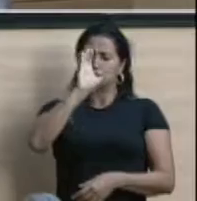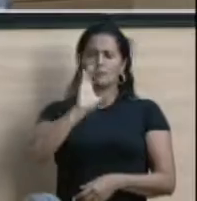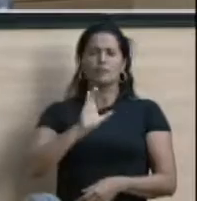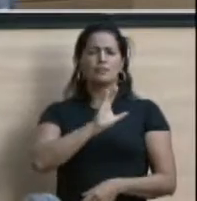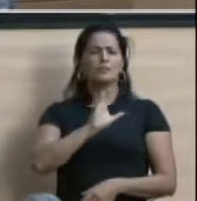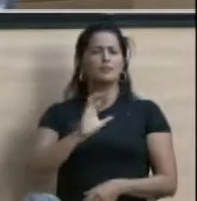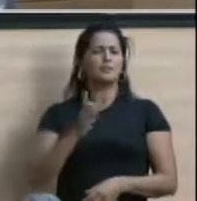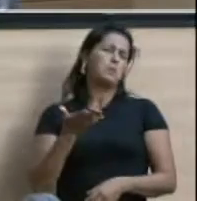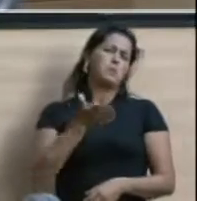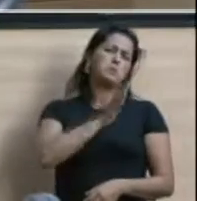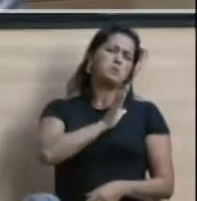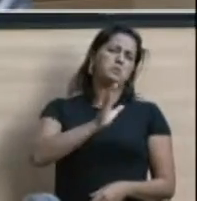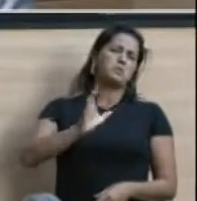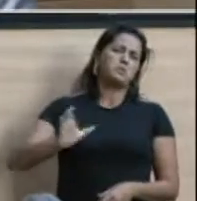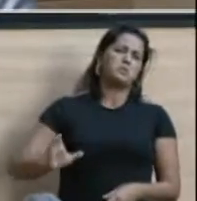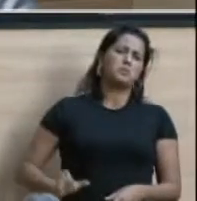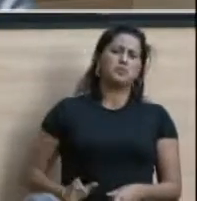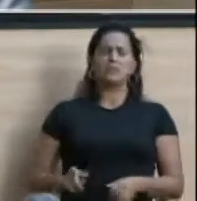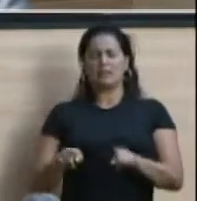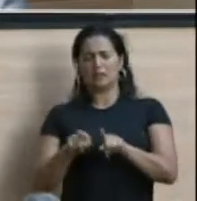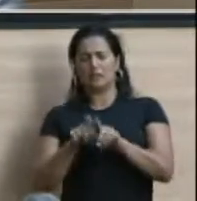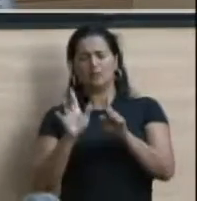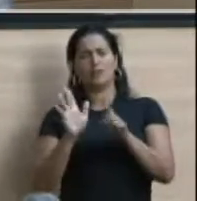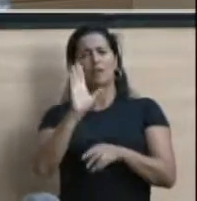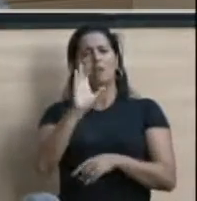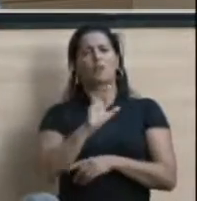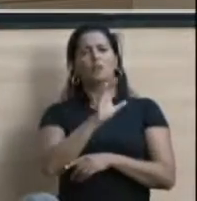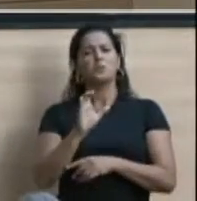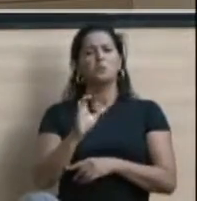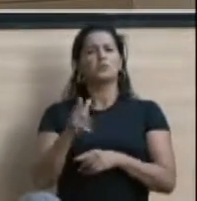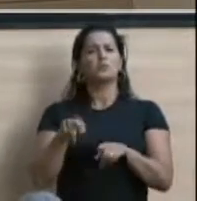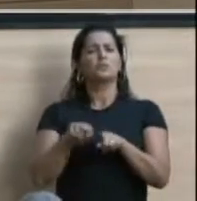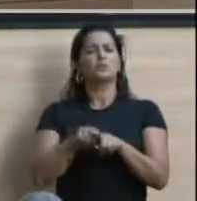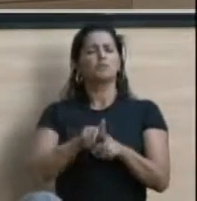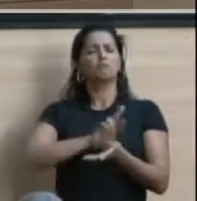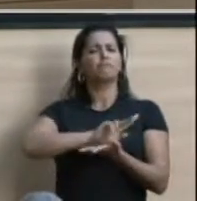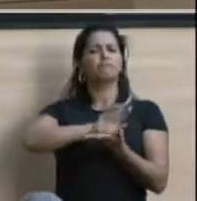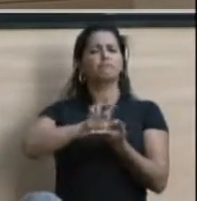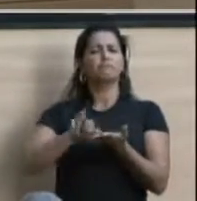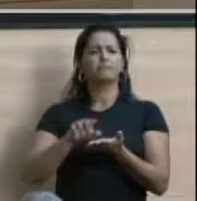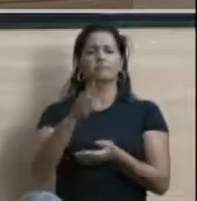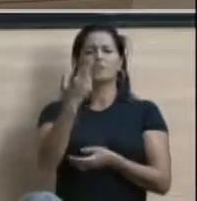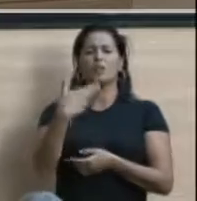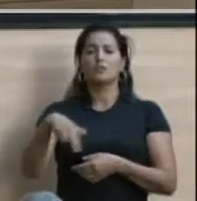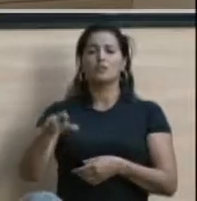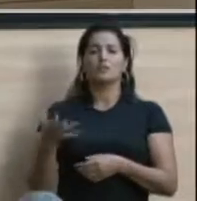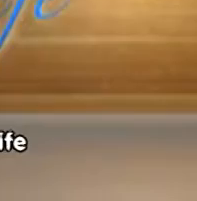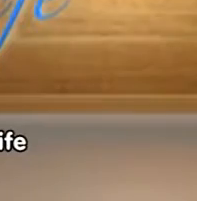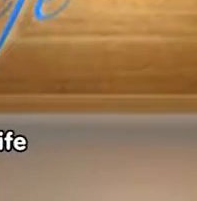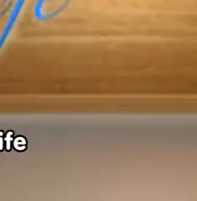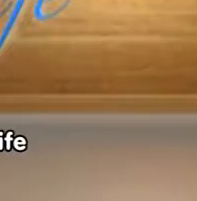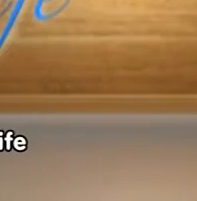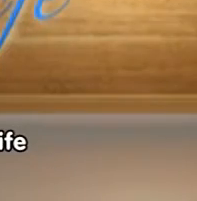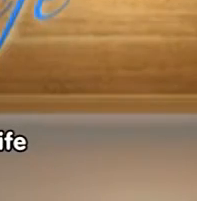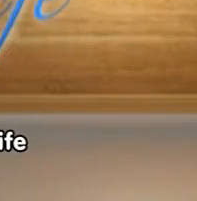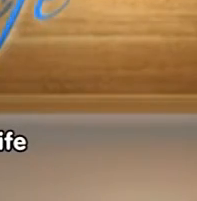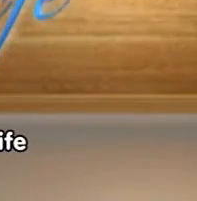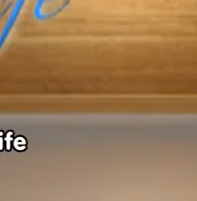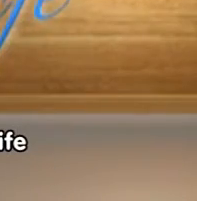que só o evangelho vai lá muitos católicos estão pra gente de outras denominações e que são sempre bem vindo